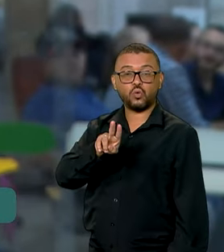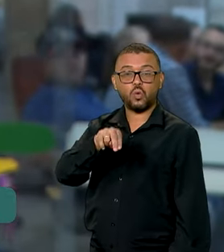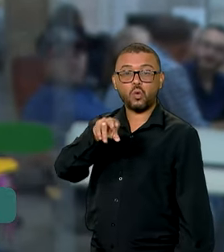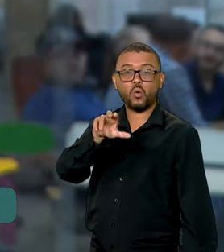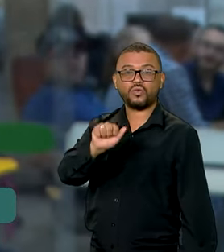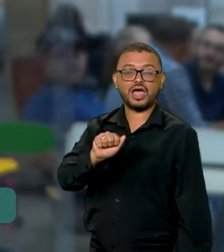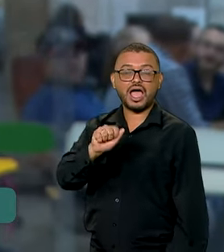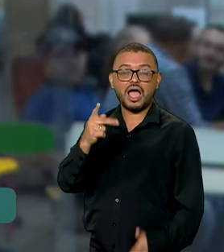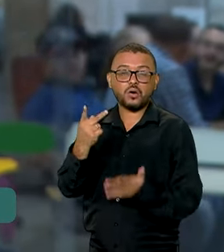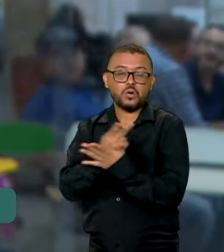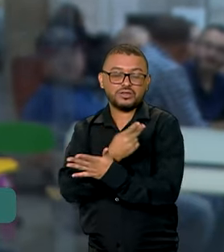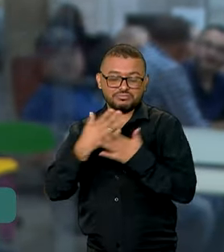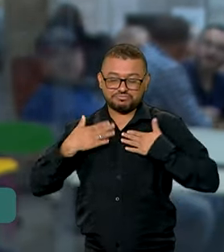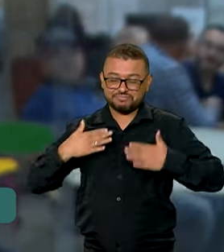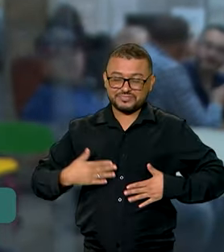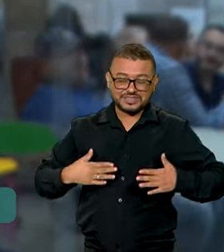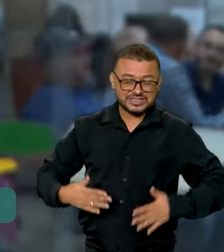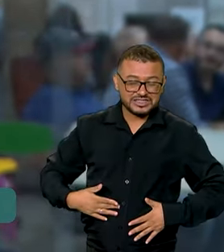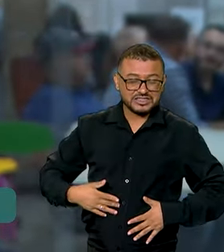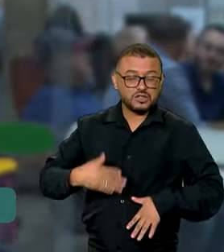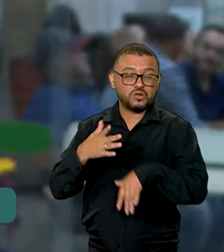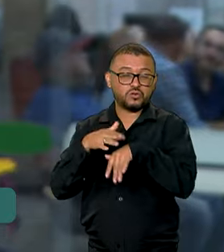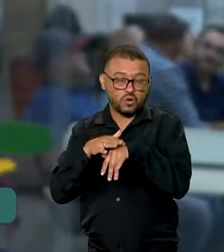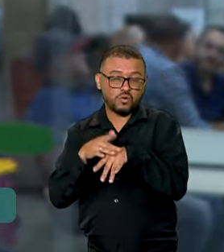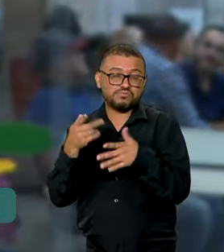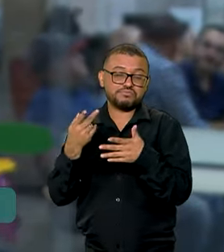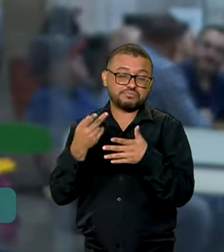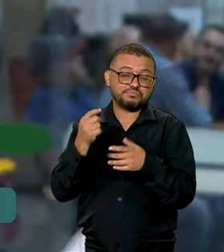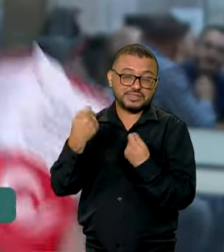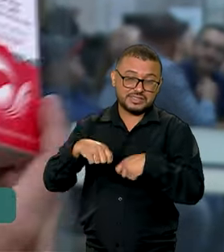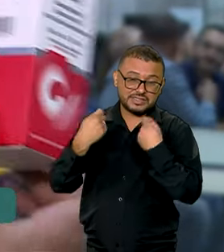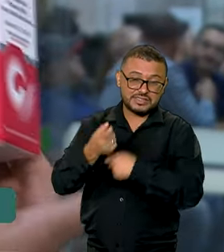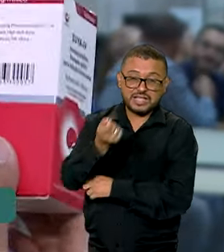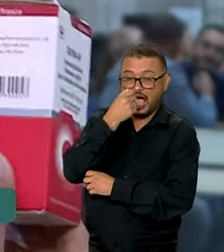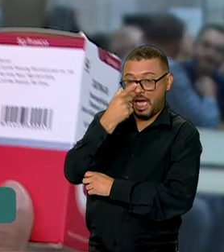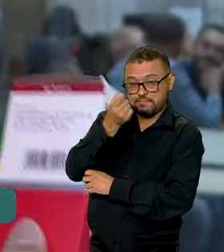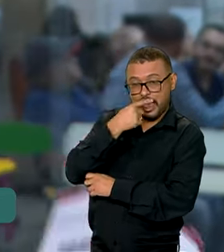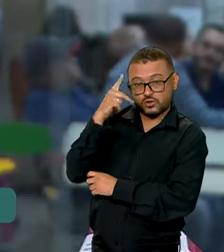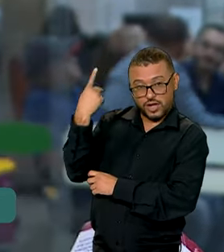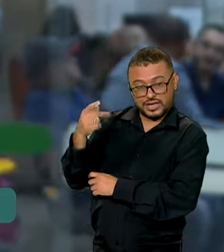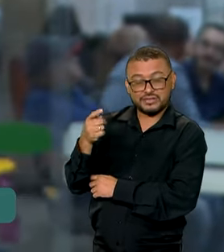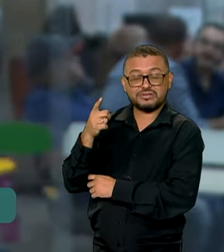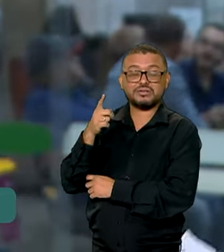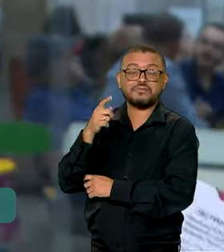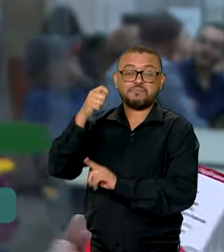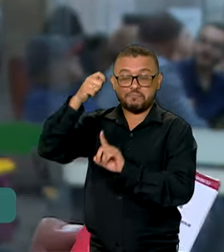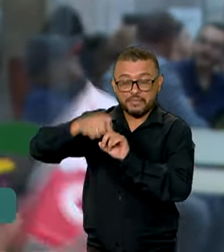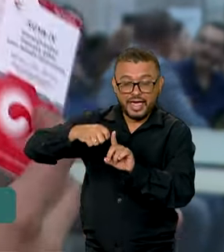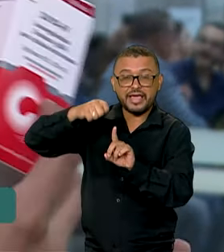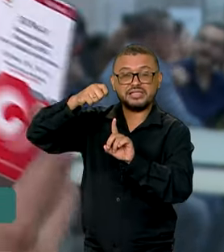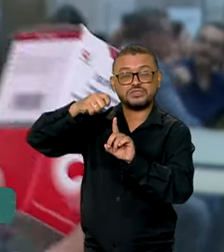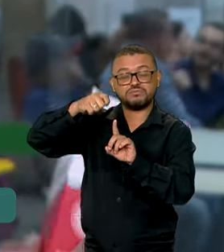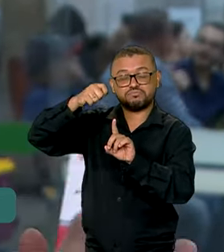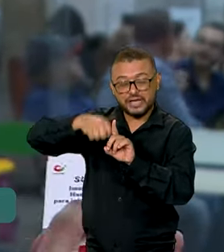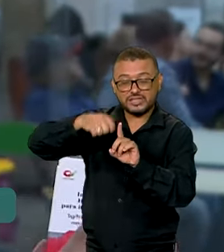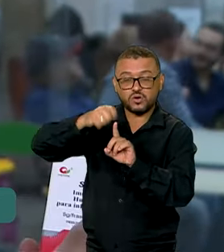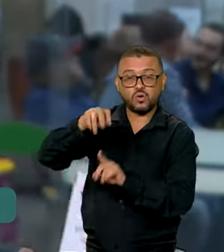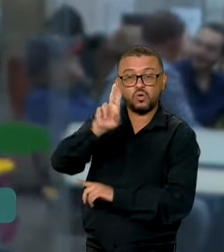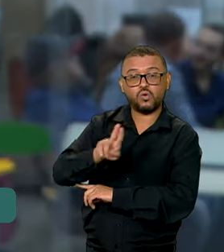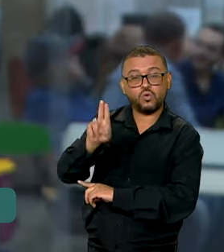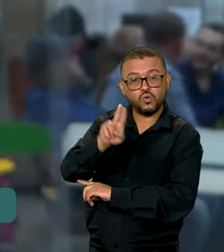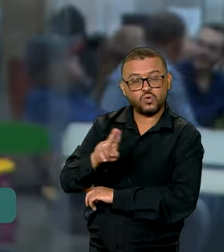causa imunodeficiência. Para isso, precisa tomar um medicamento. Todos os meses, são